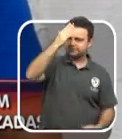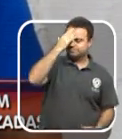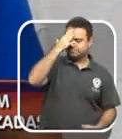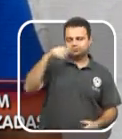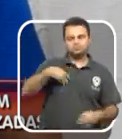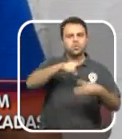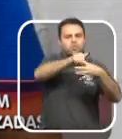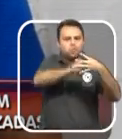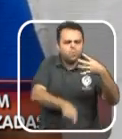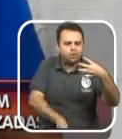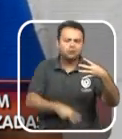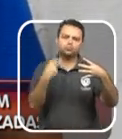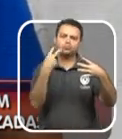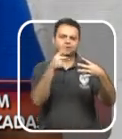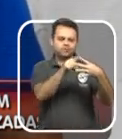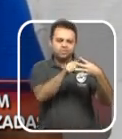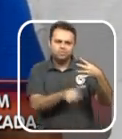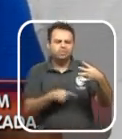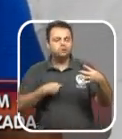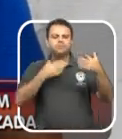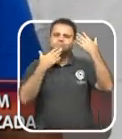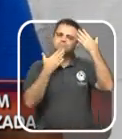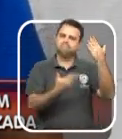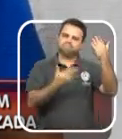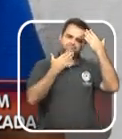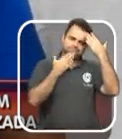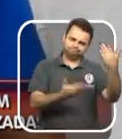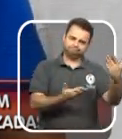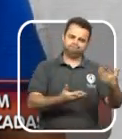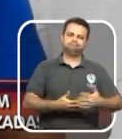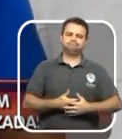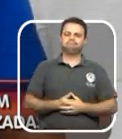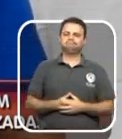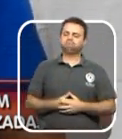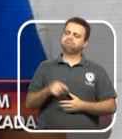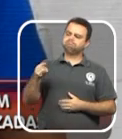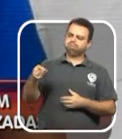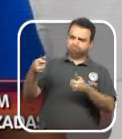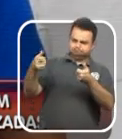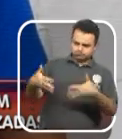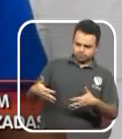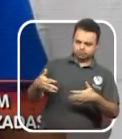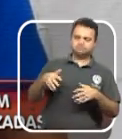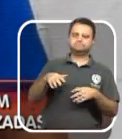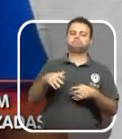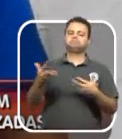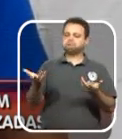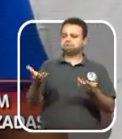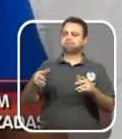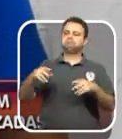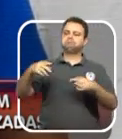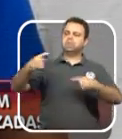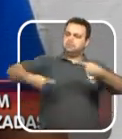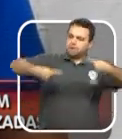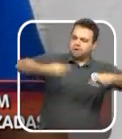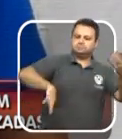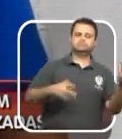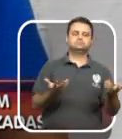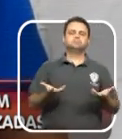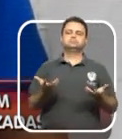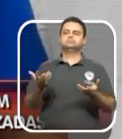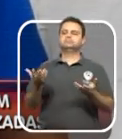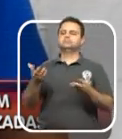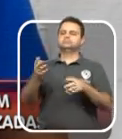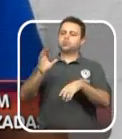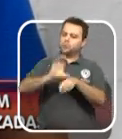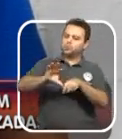Karina, minha vice-presidente, vereador Dr. Renato Pupo na mesa, né, primeiro secretário, vereador Robson Risse, e